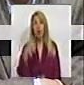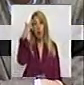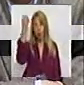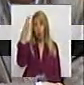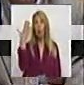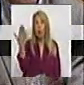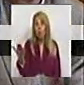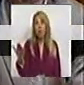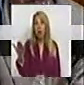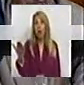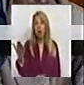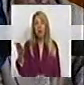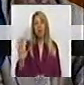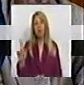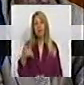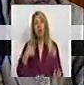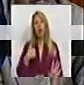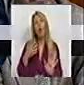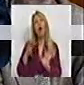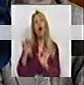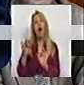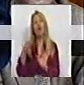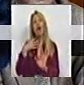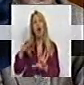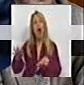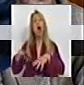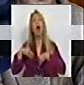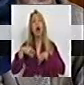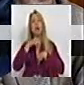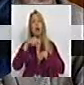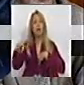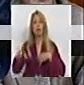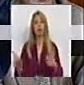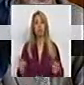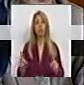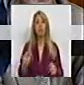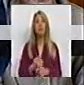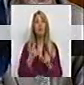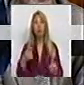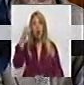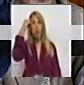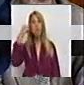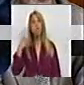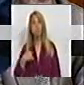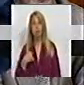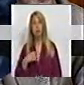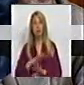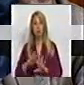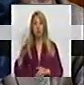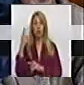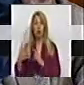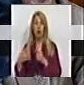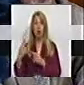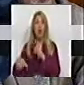compreenderá que não lhe faça o favor. E sei que depois de 4 anos com 12